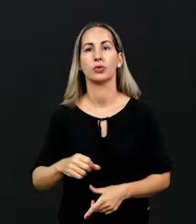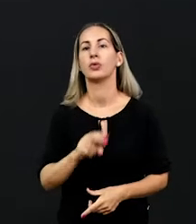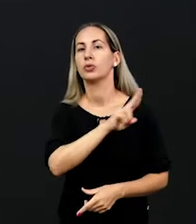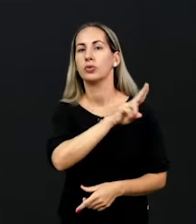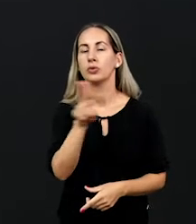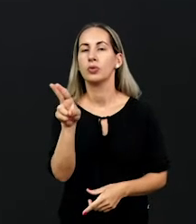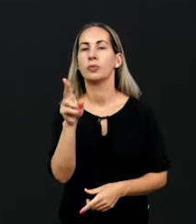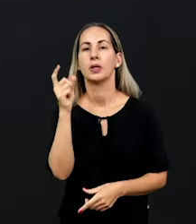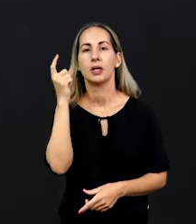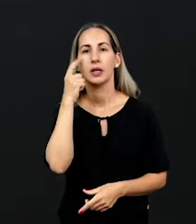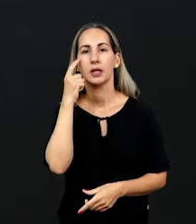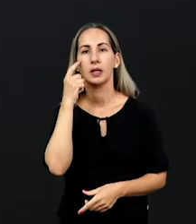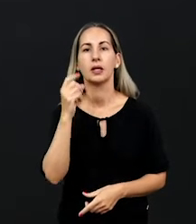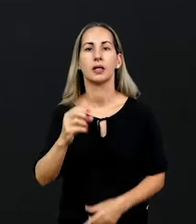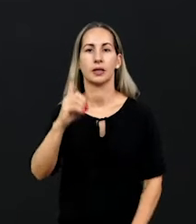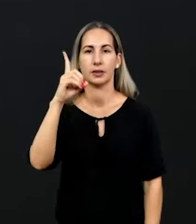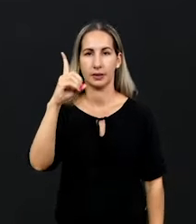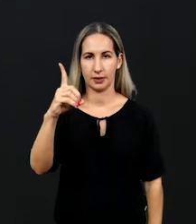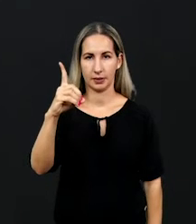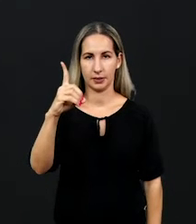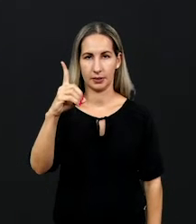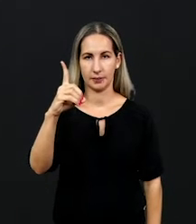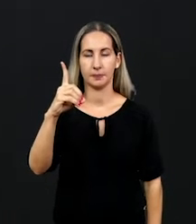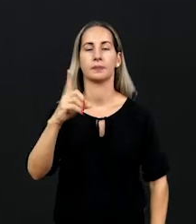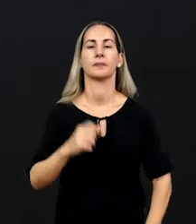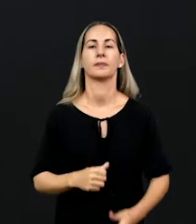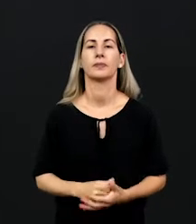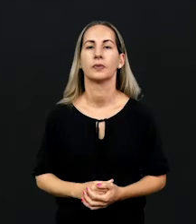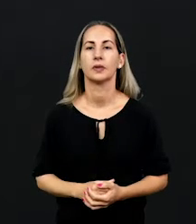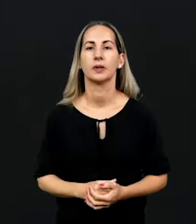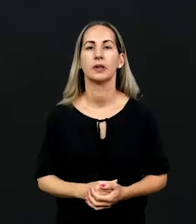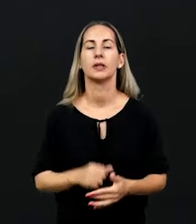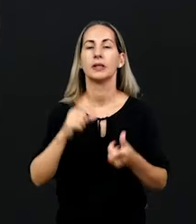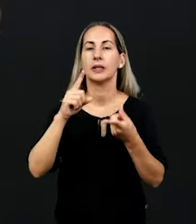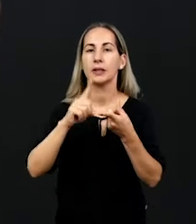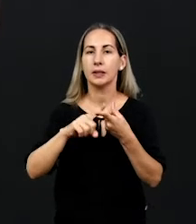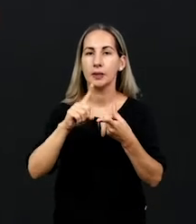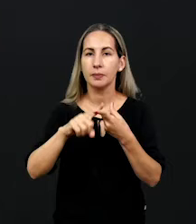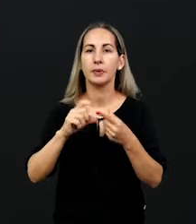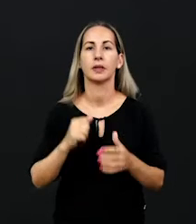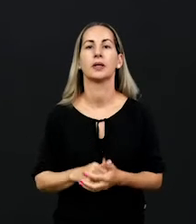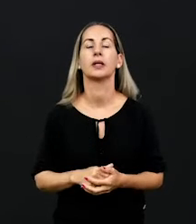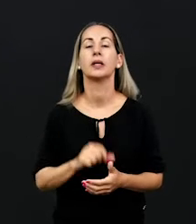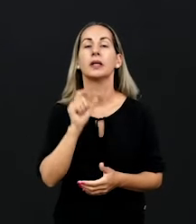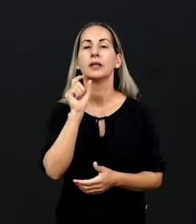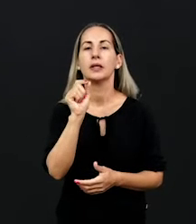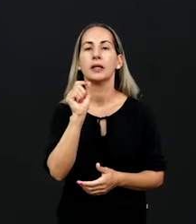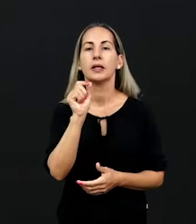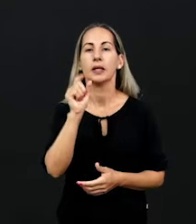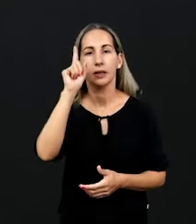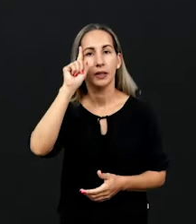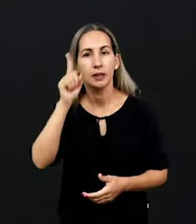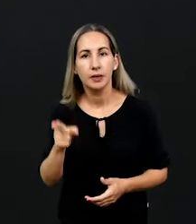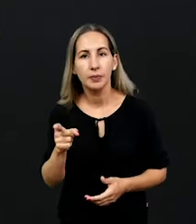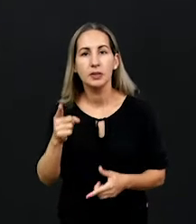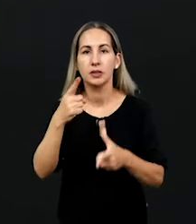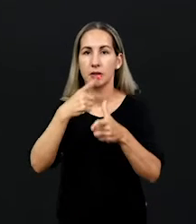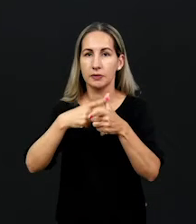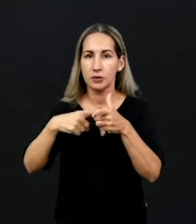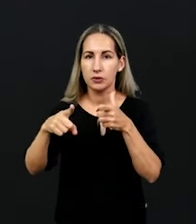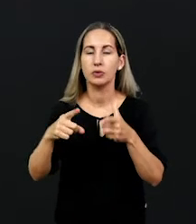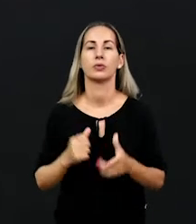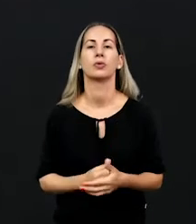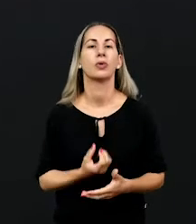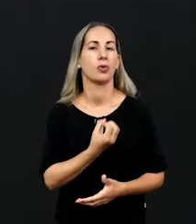nome, reparem aqui, a letra D maiúscula. E, além disso, de quem eu estou determinando os